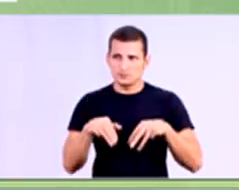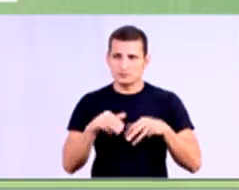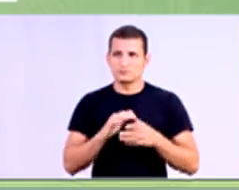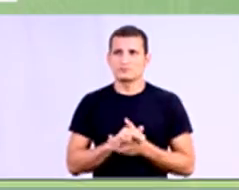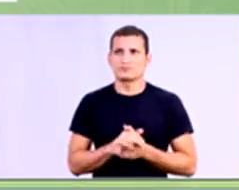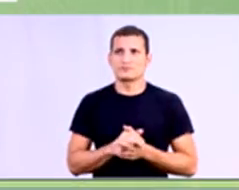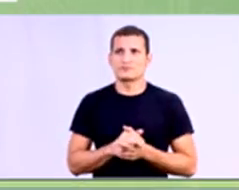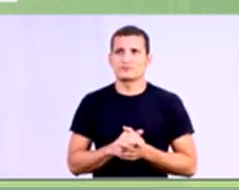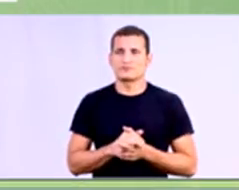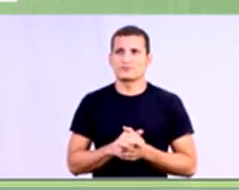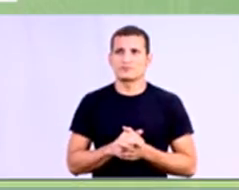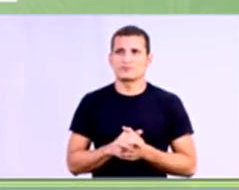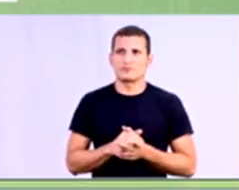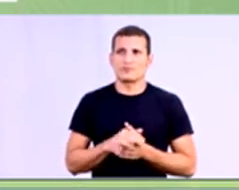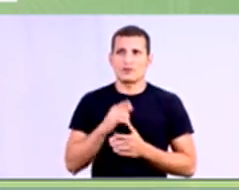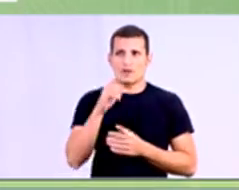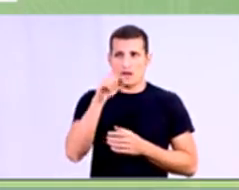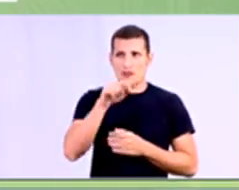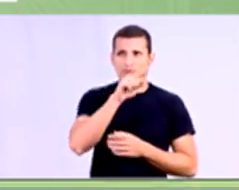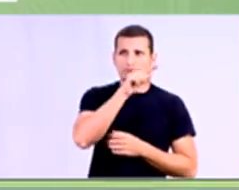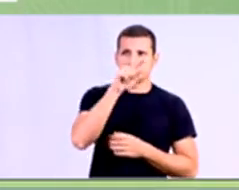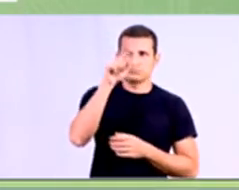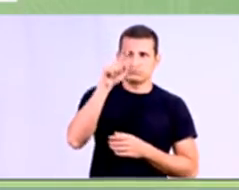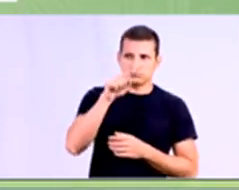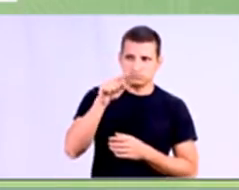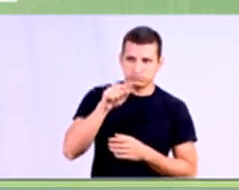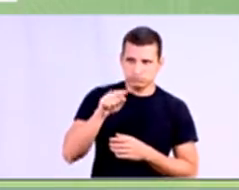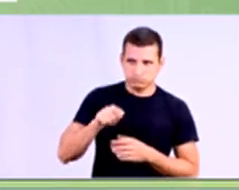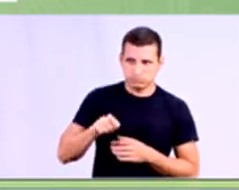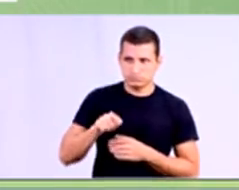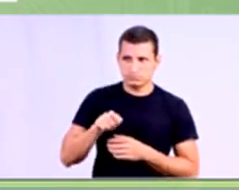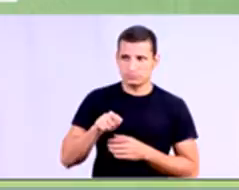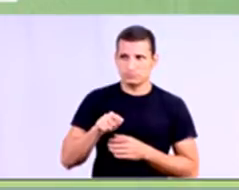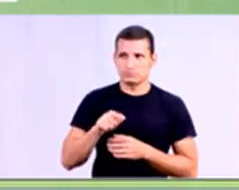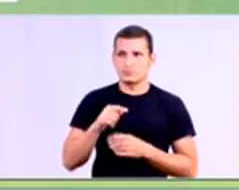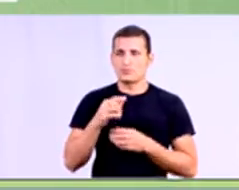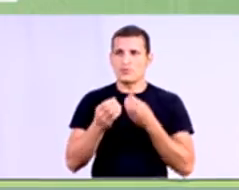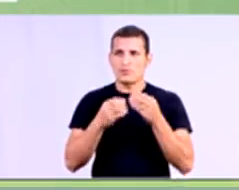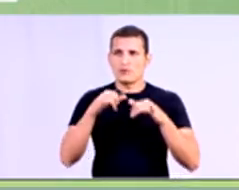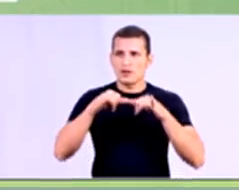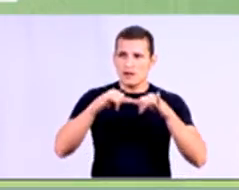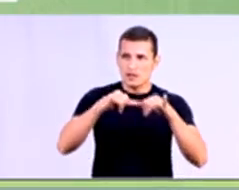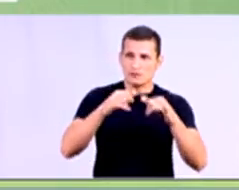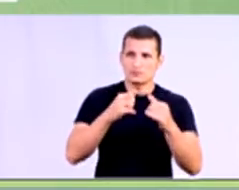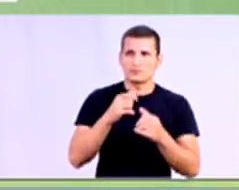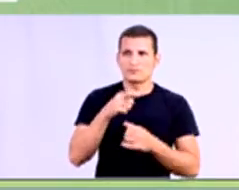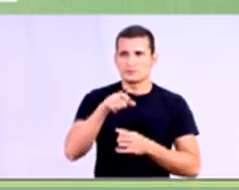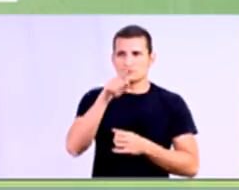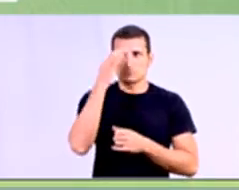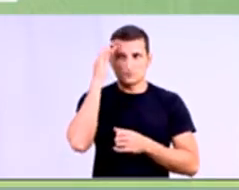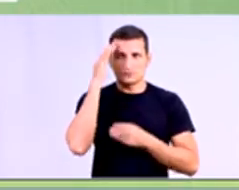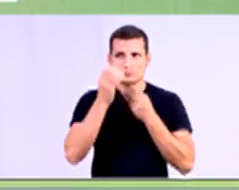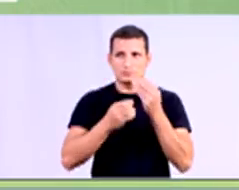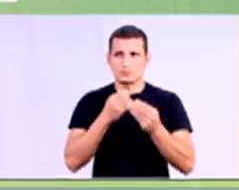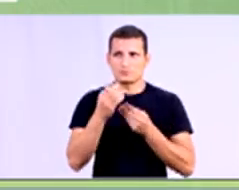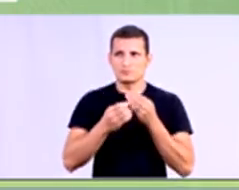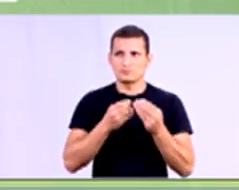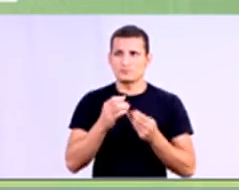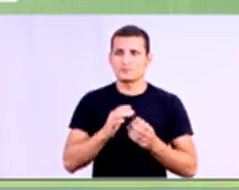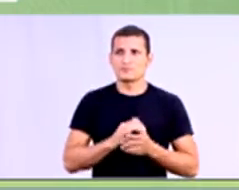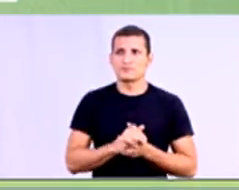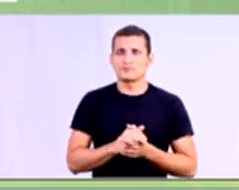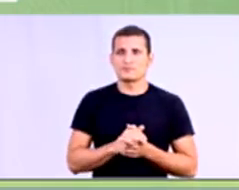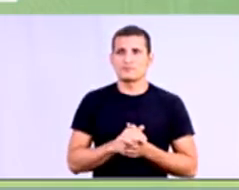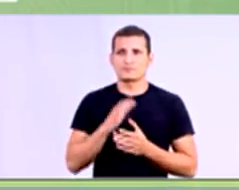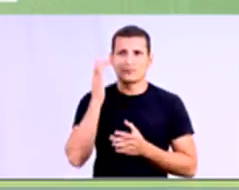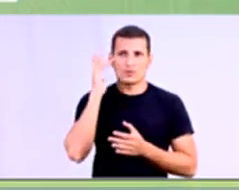fluxo. Então isso daqui obviamente é um fluxo bem reduzido que eu coloquei como exemplo de um carrinho de compra para vocês entenderem a montagem. Eu